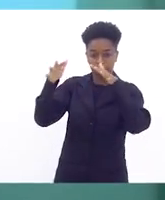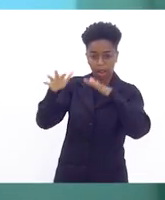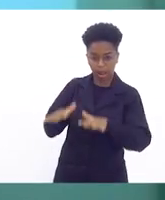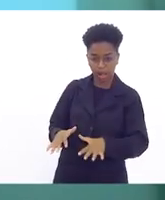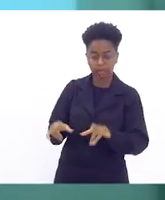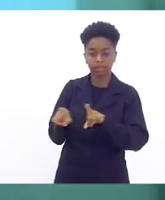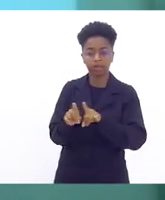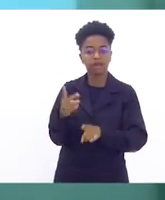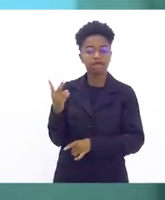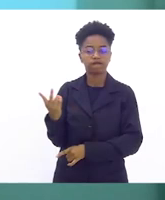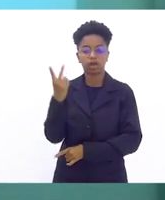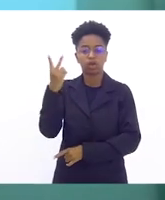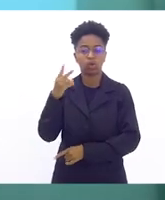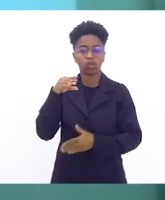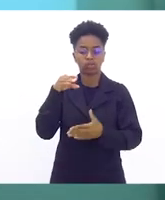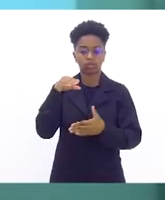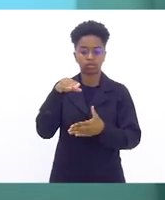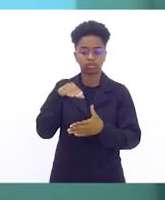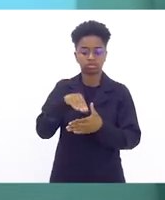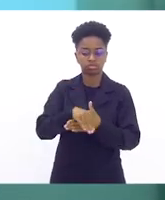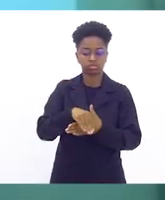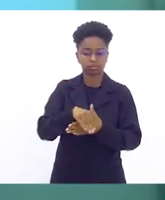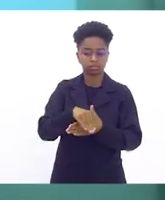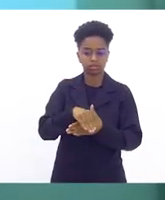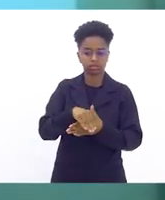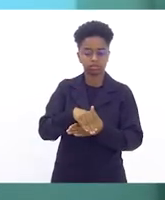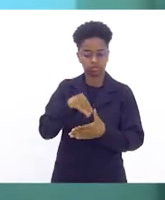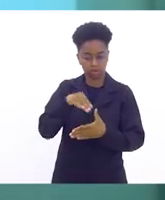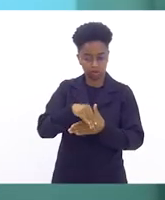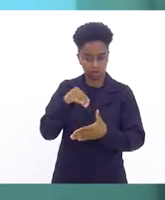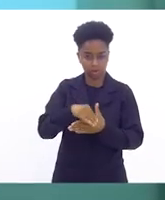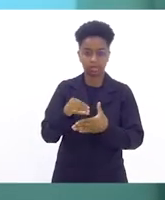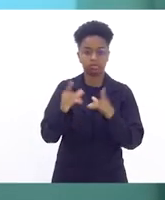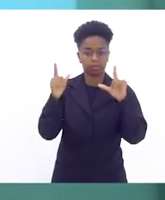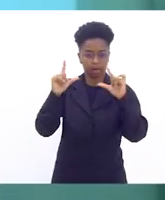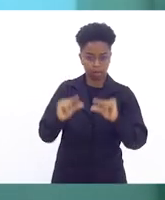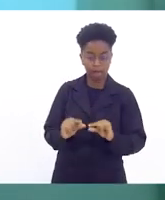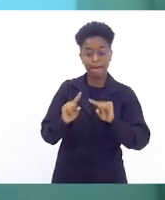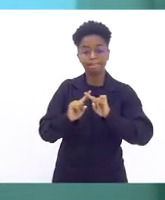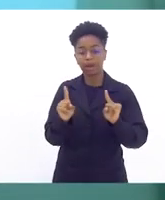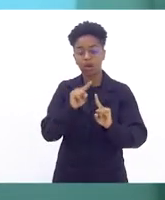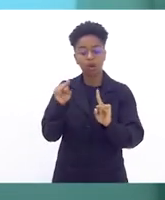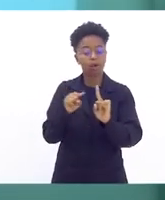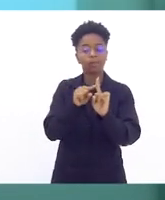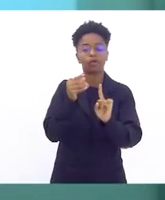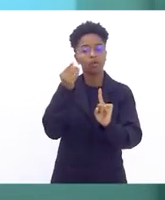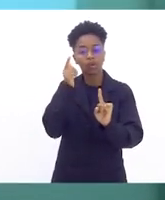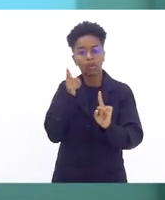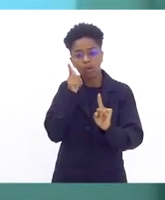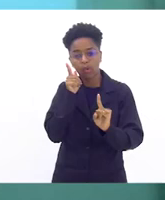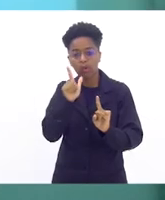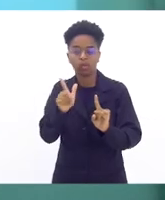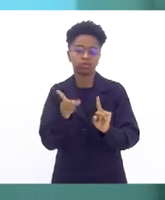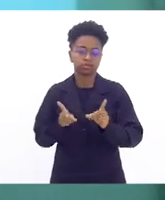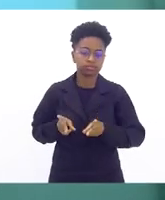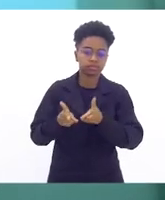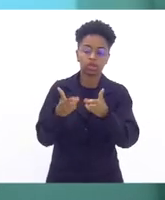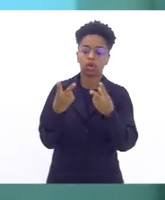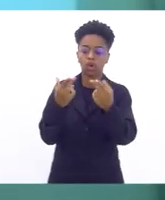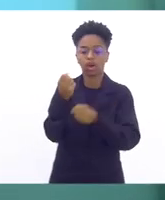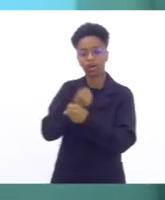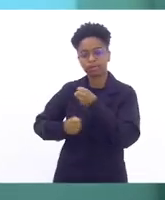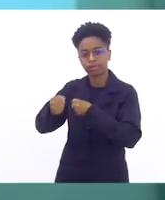em alguns outros fatores mas a tendência é que fique no mesmo patamar do ano anterior e nesse ano nesse primeiro trimestre